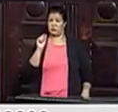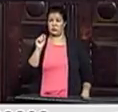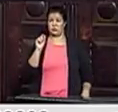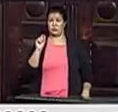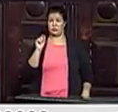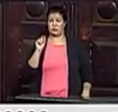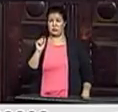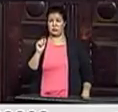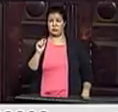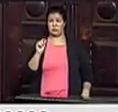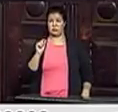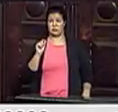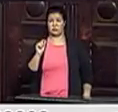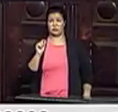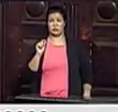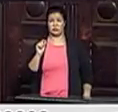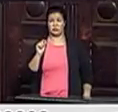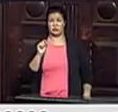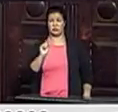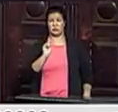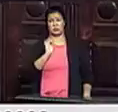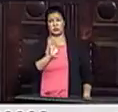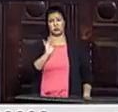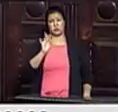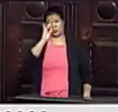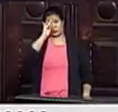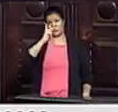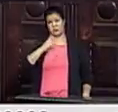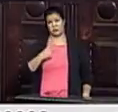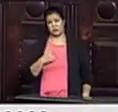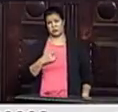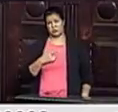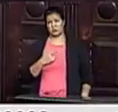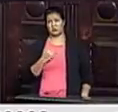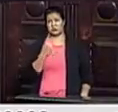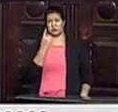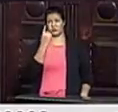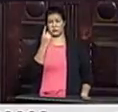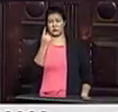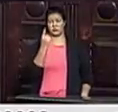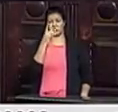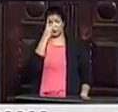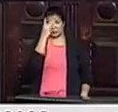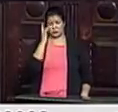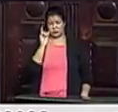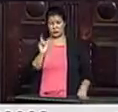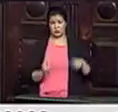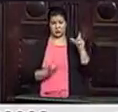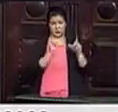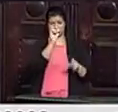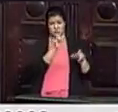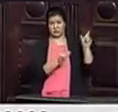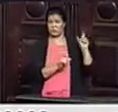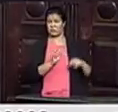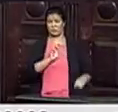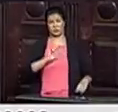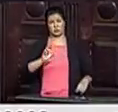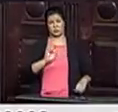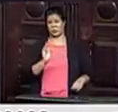financiamento privado individual, de pessoa física e não de pessoa